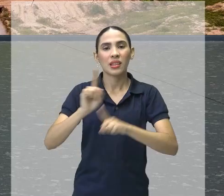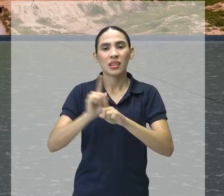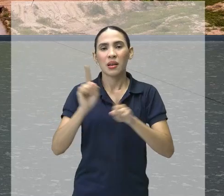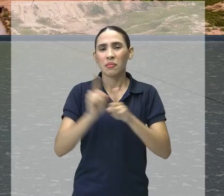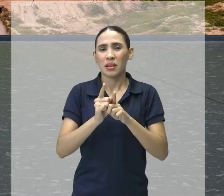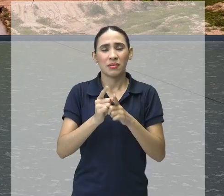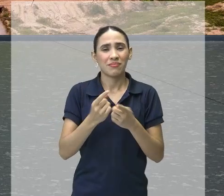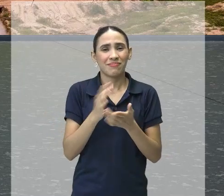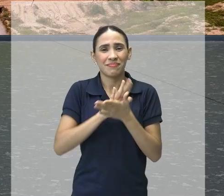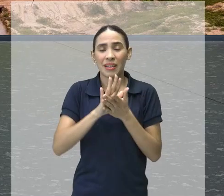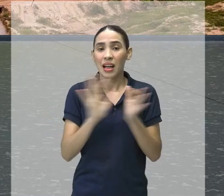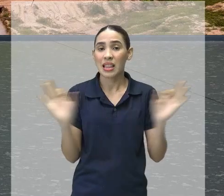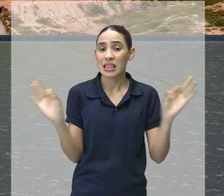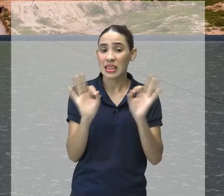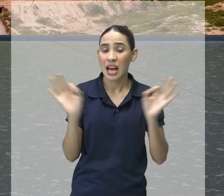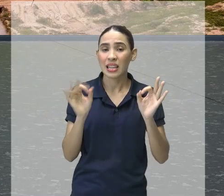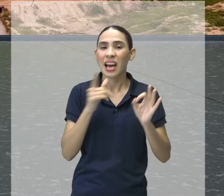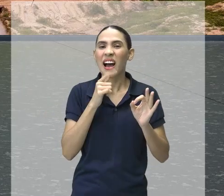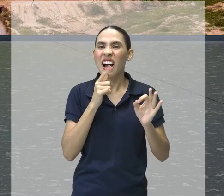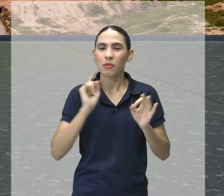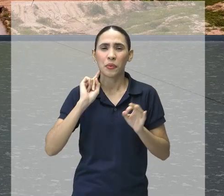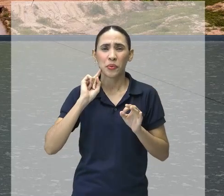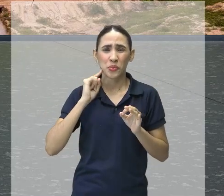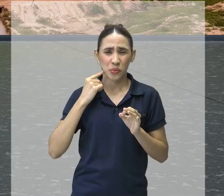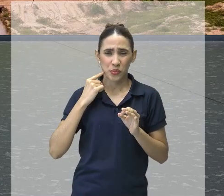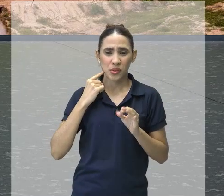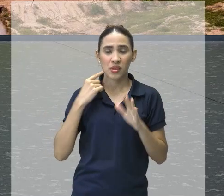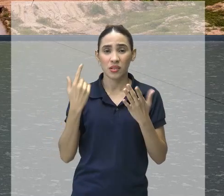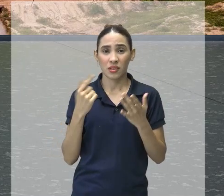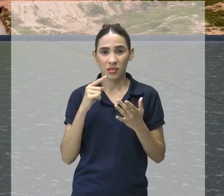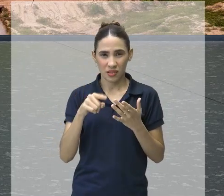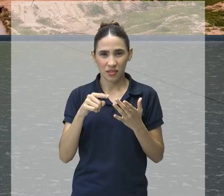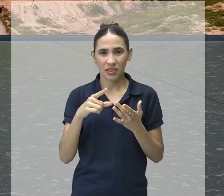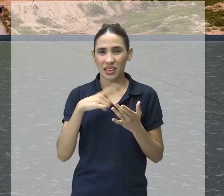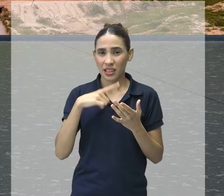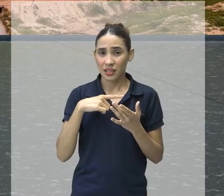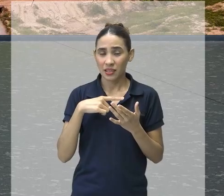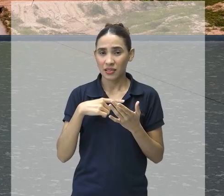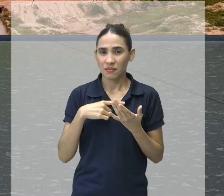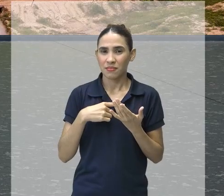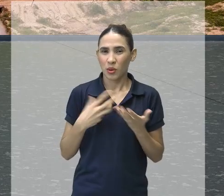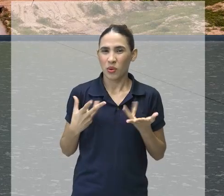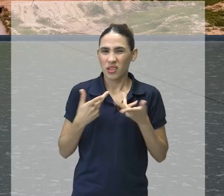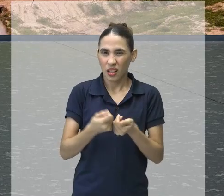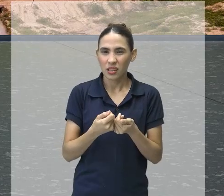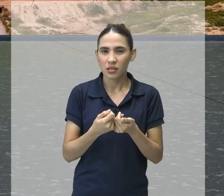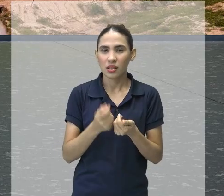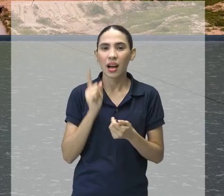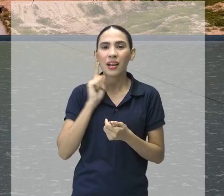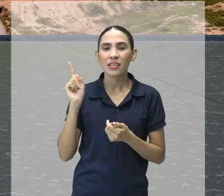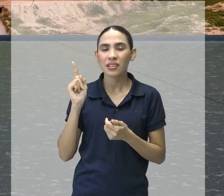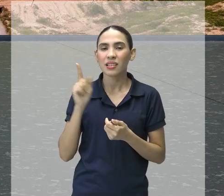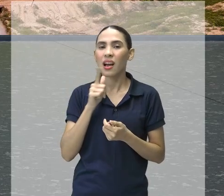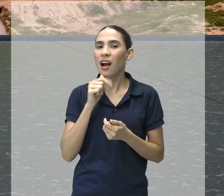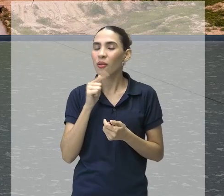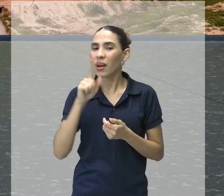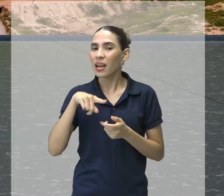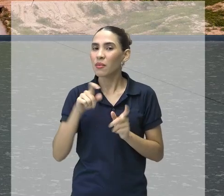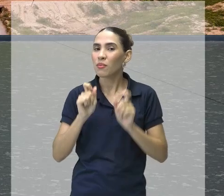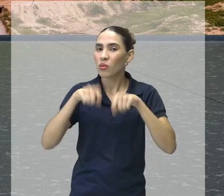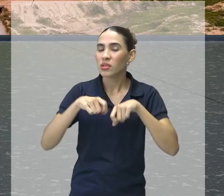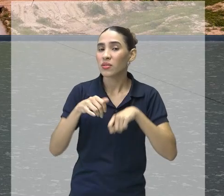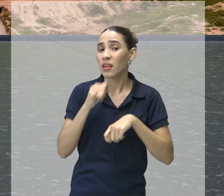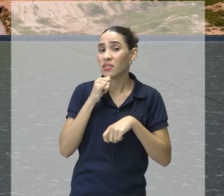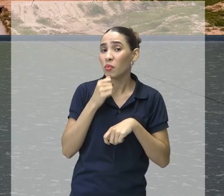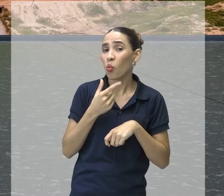árvores derrubadas, essas águas que estão aqui, será que elas têm vida? Será que dessas águas é